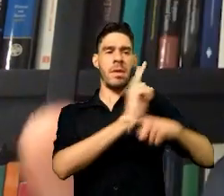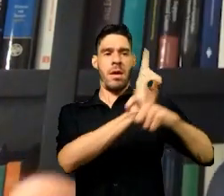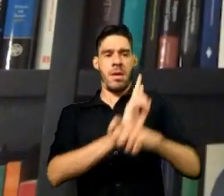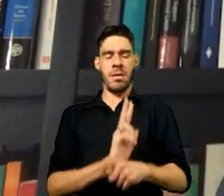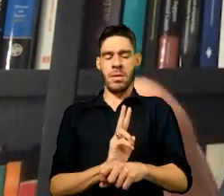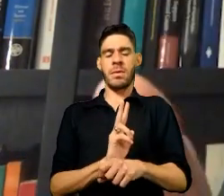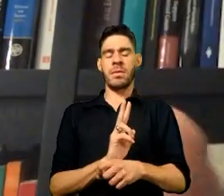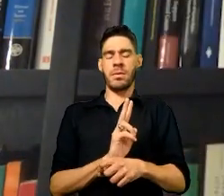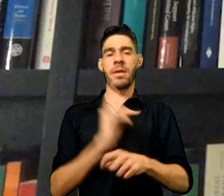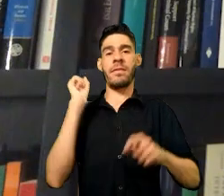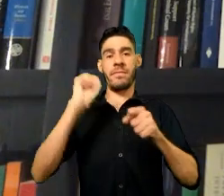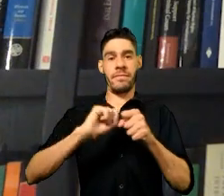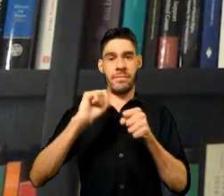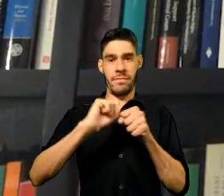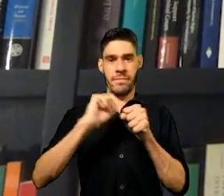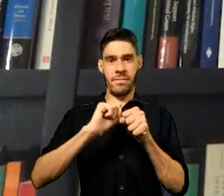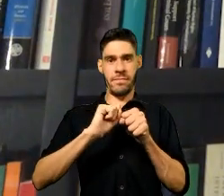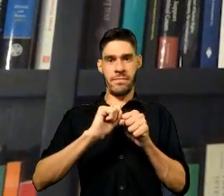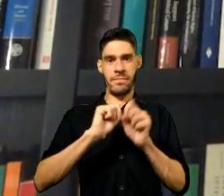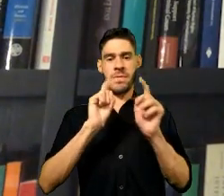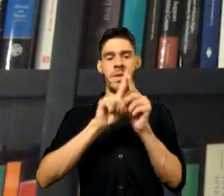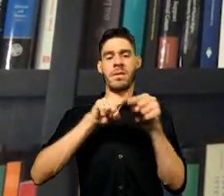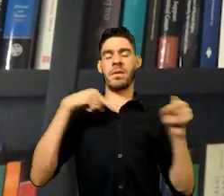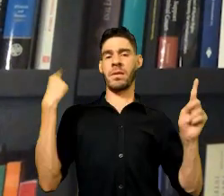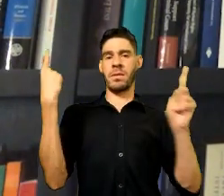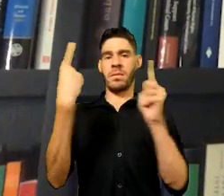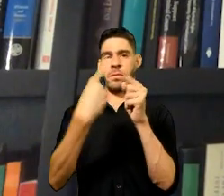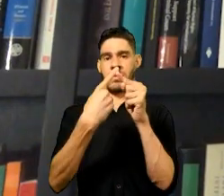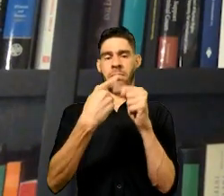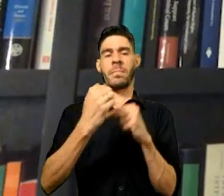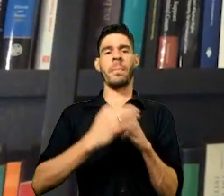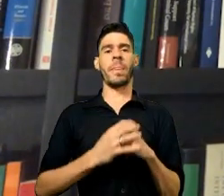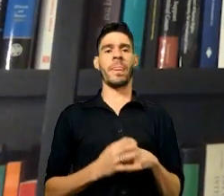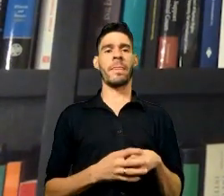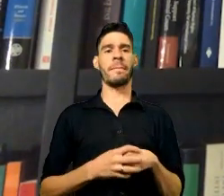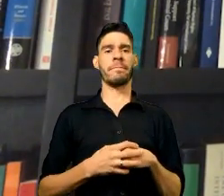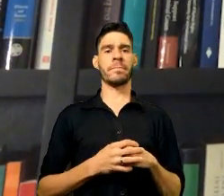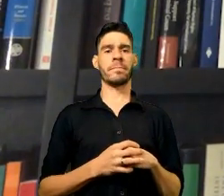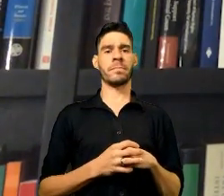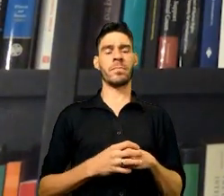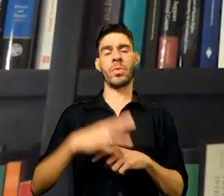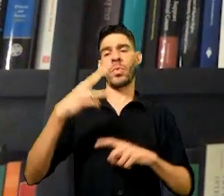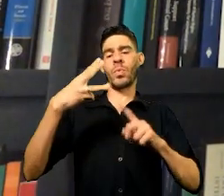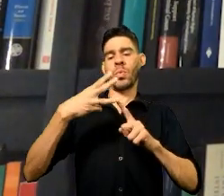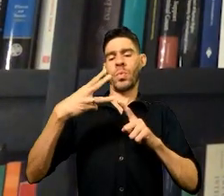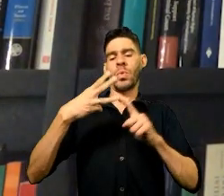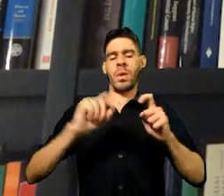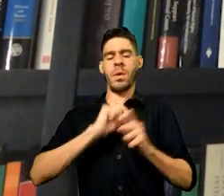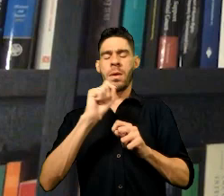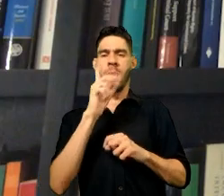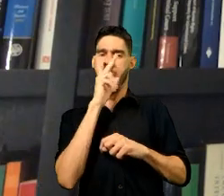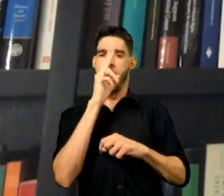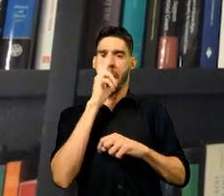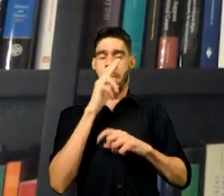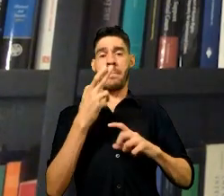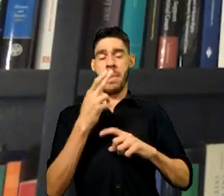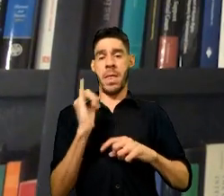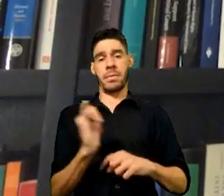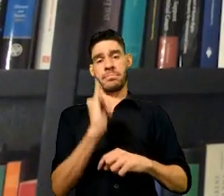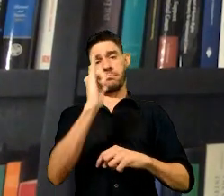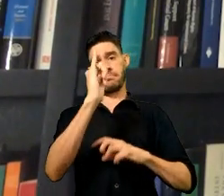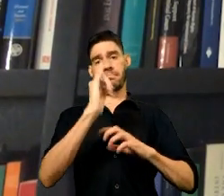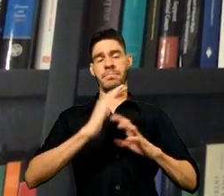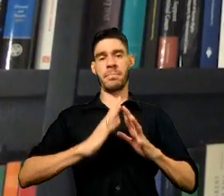e fiscalizar na realização da audiência. Um terceiro ponto que